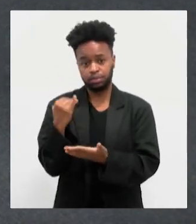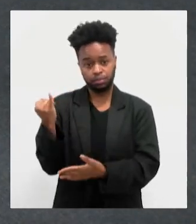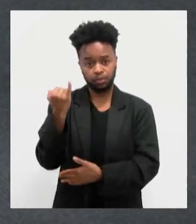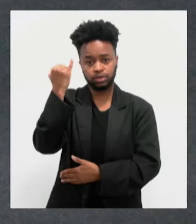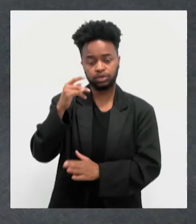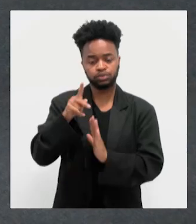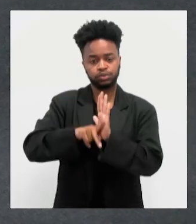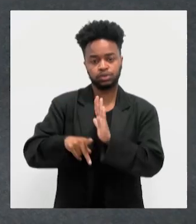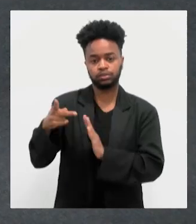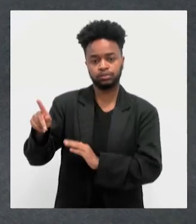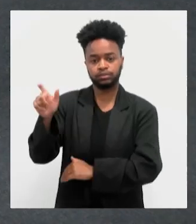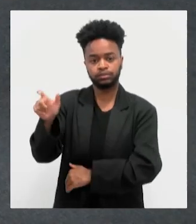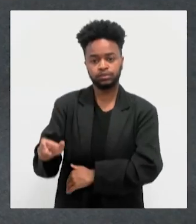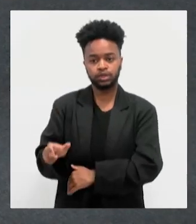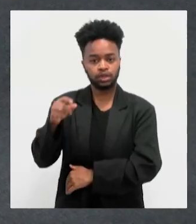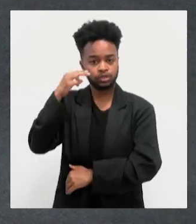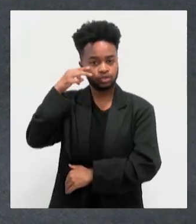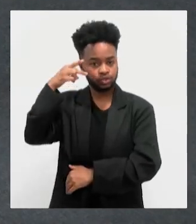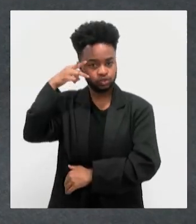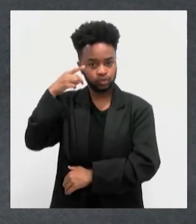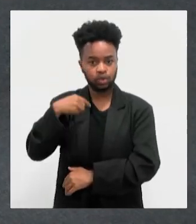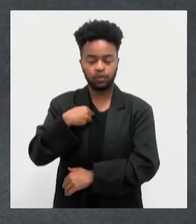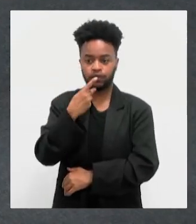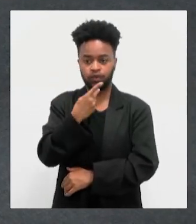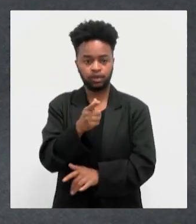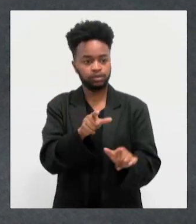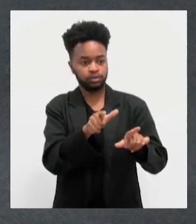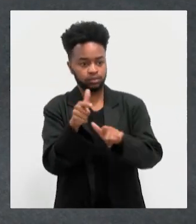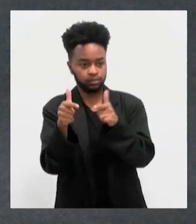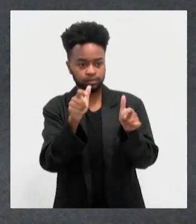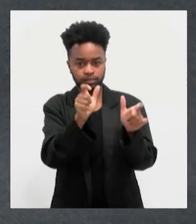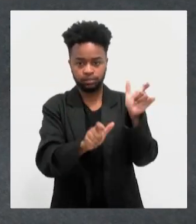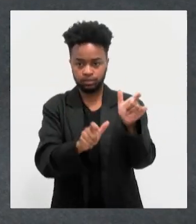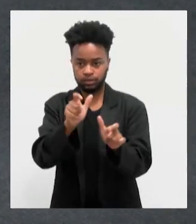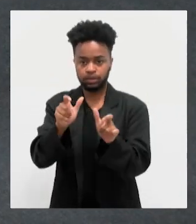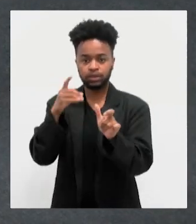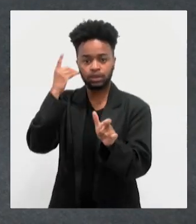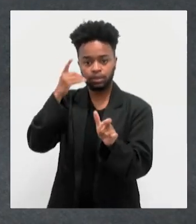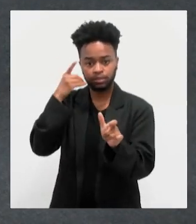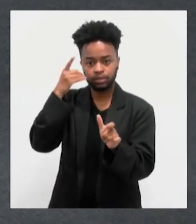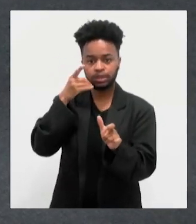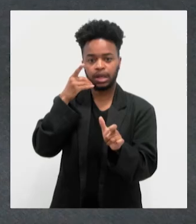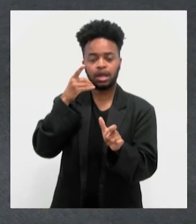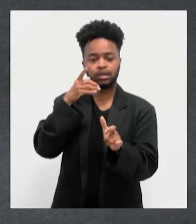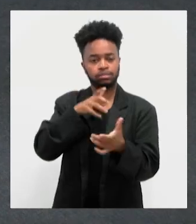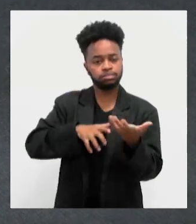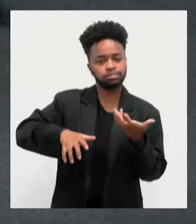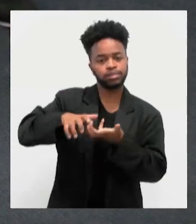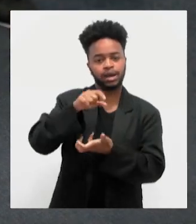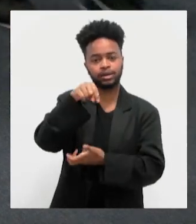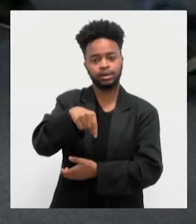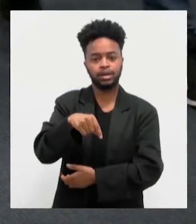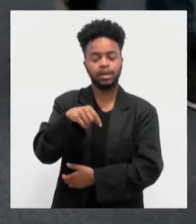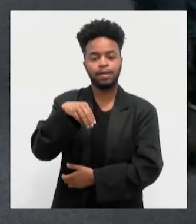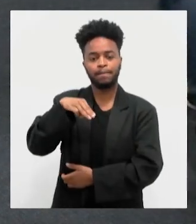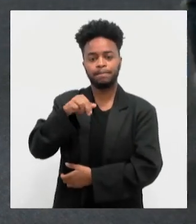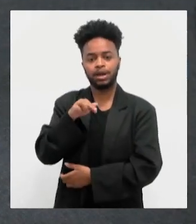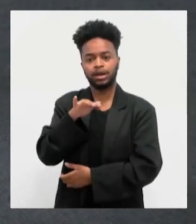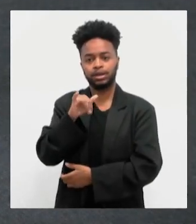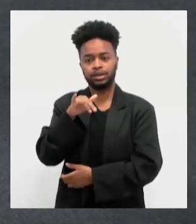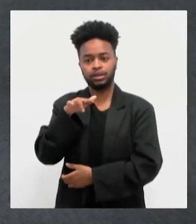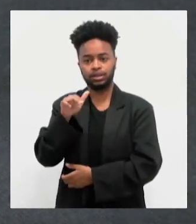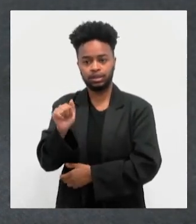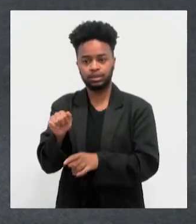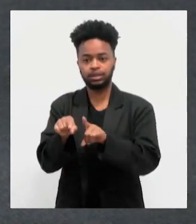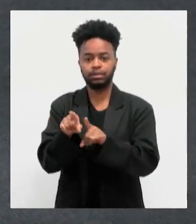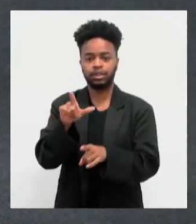projeto da Tia Ju. Me dirijo aqui às minhas companheiras revolucionárias que estão aqui, a Marina do MST, a